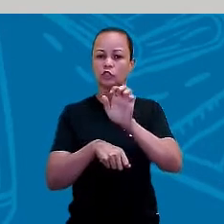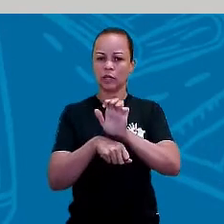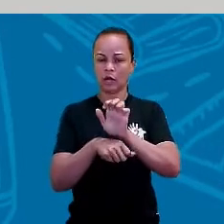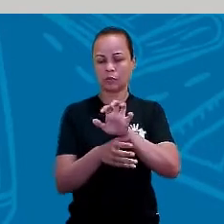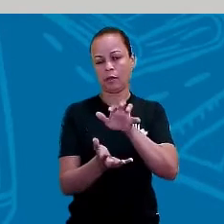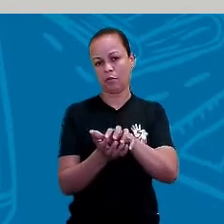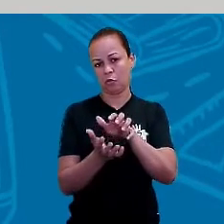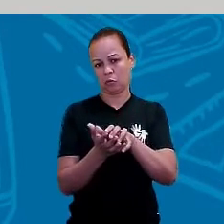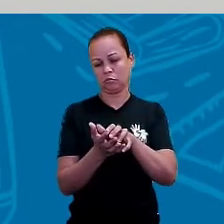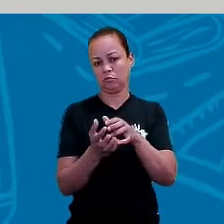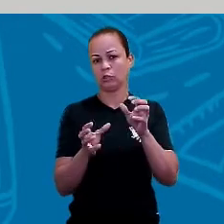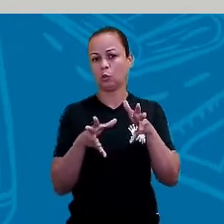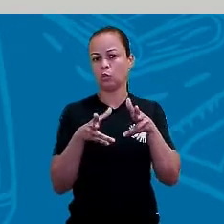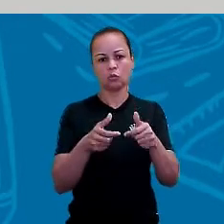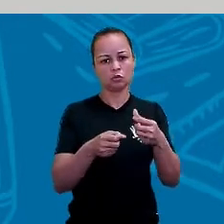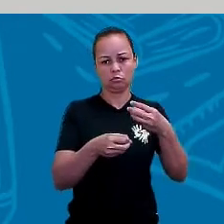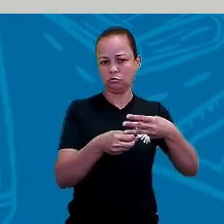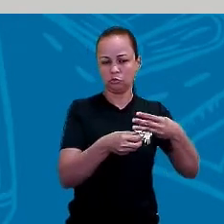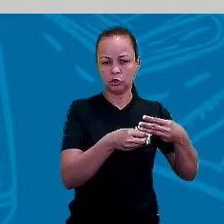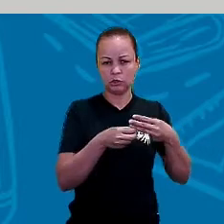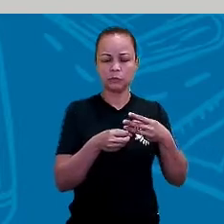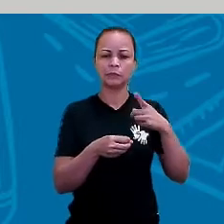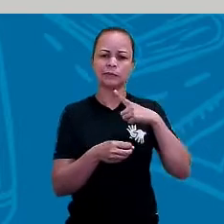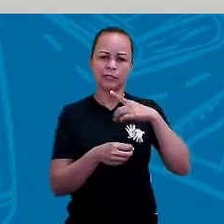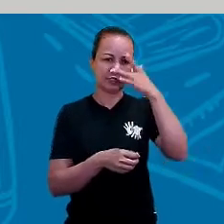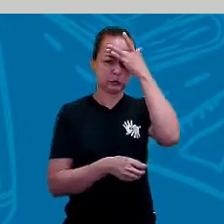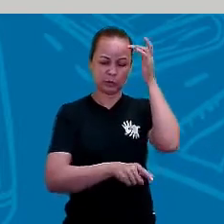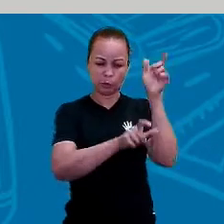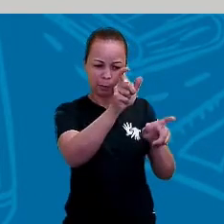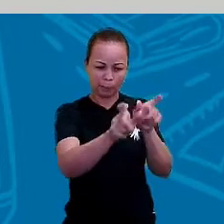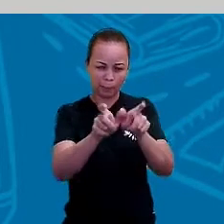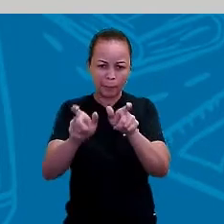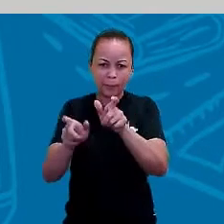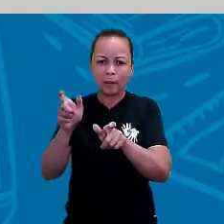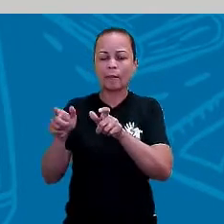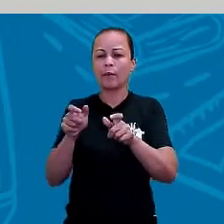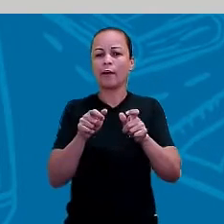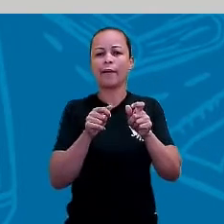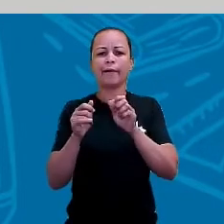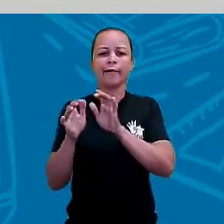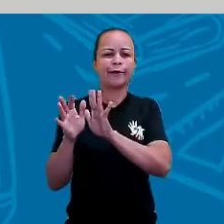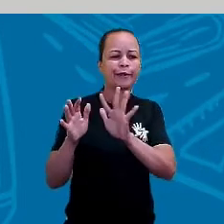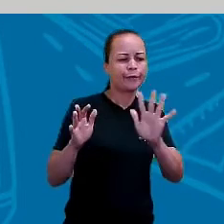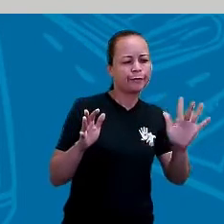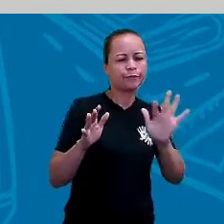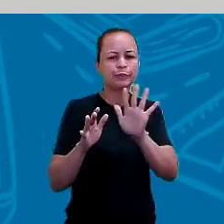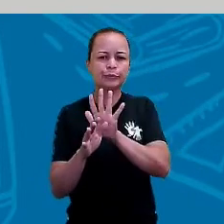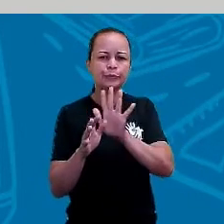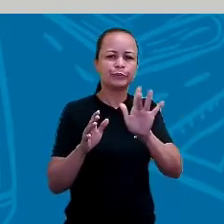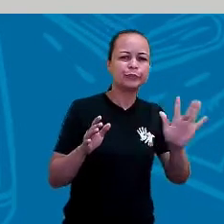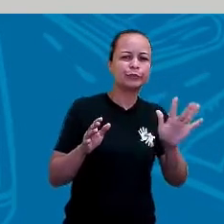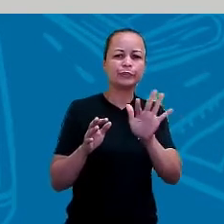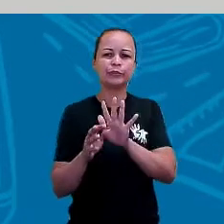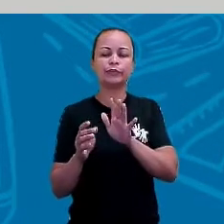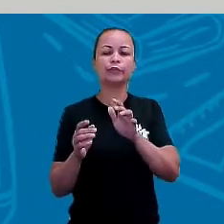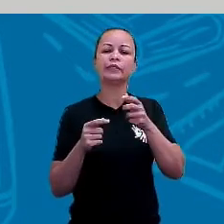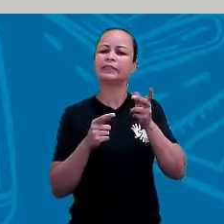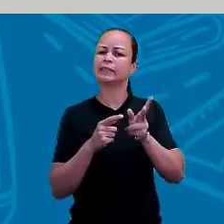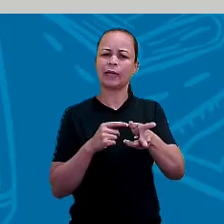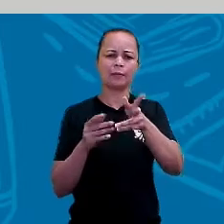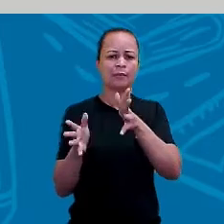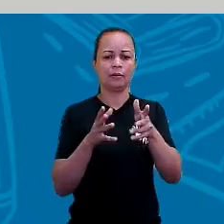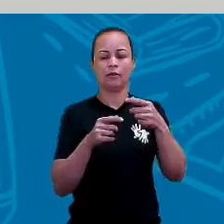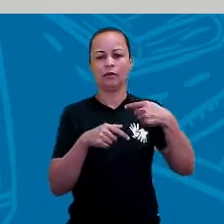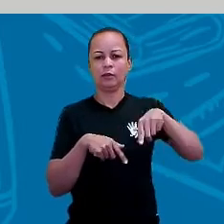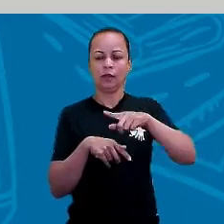como todo município, existem pessoas se deslocando, indo e vindo. Então, em Vitória de Santo Antão, os atos migratórios